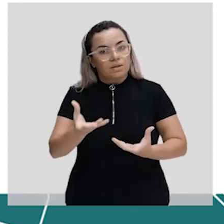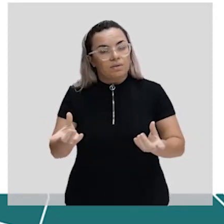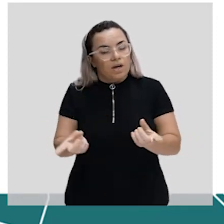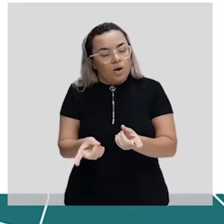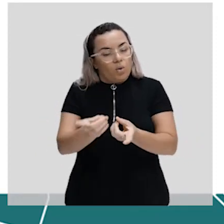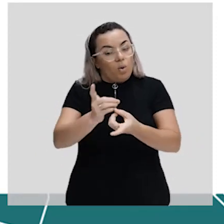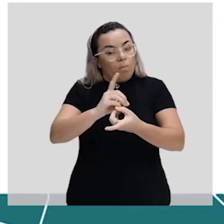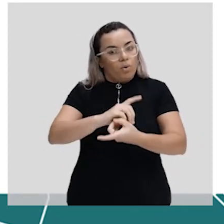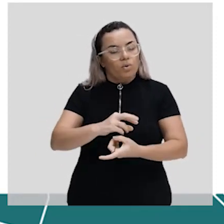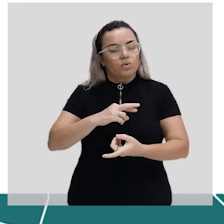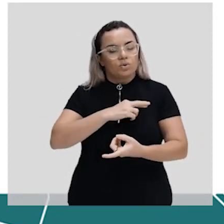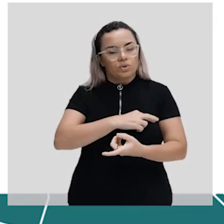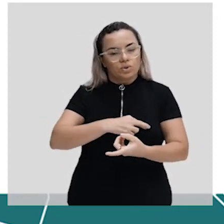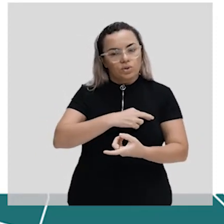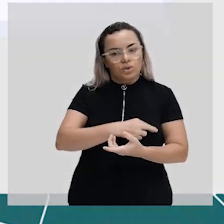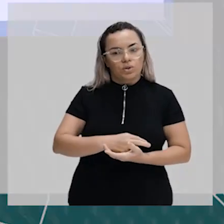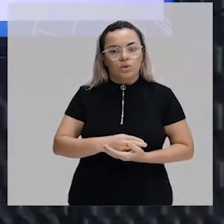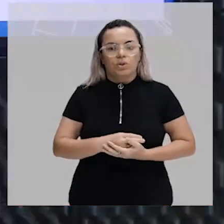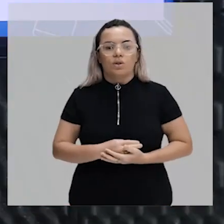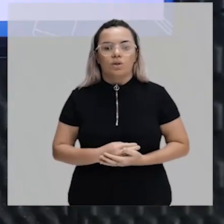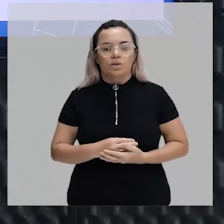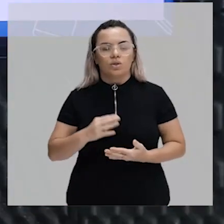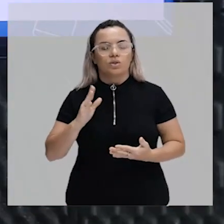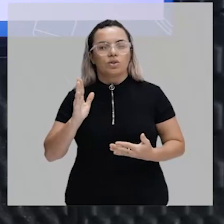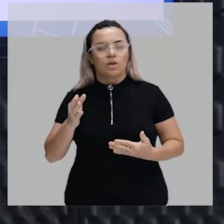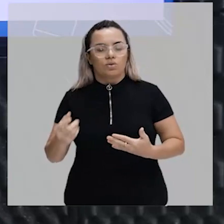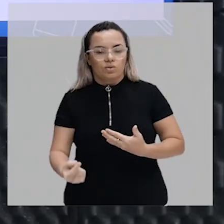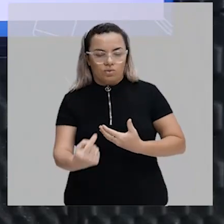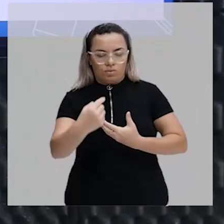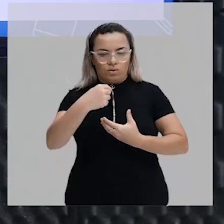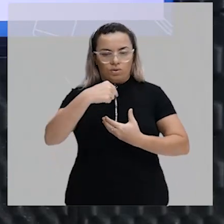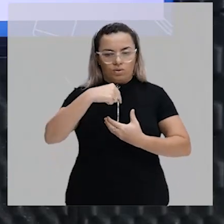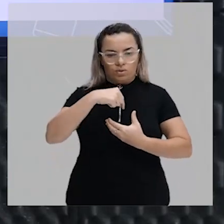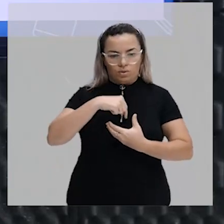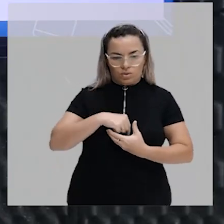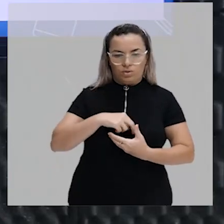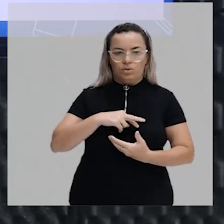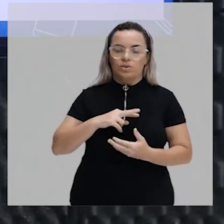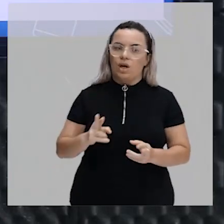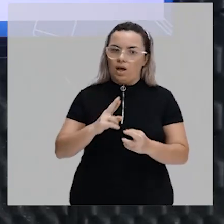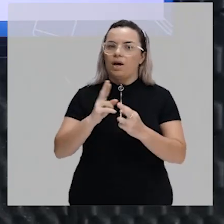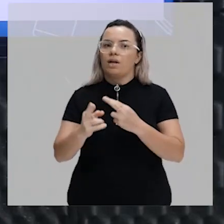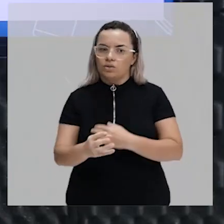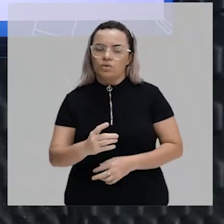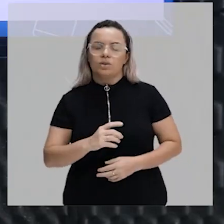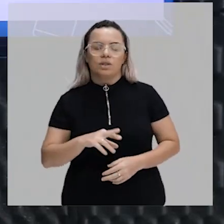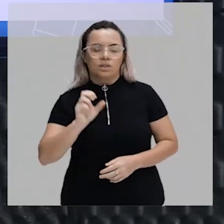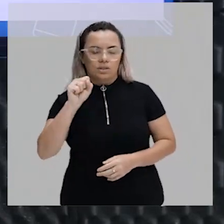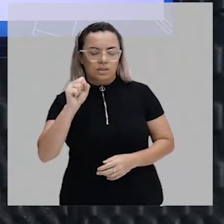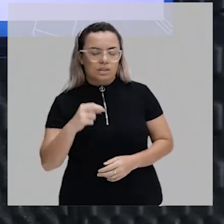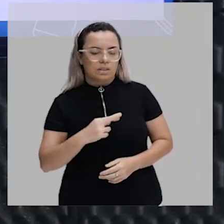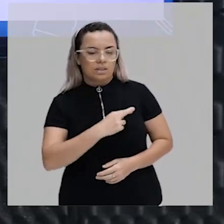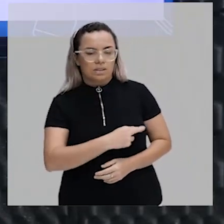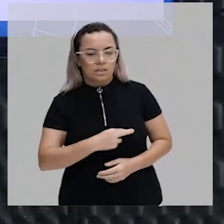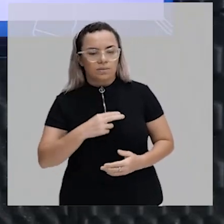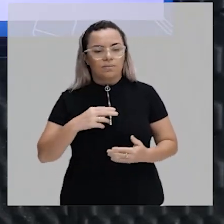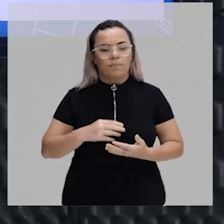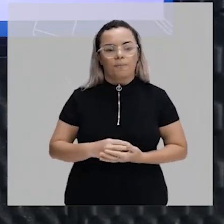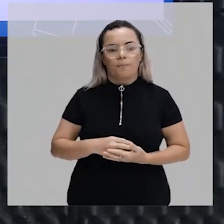uma pinceladinha lá no romantismo para trazer as suas características. Não precisar as coisas, ou seja,